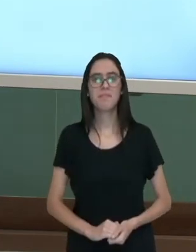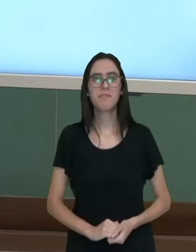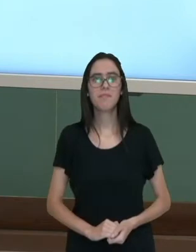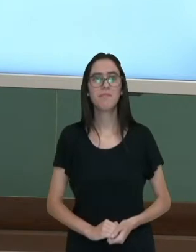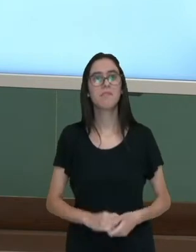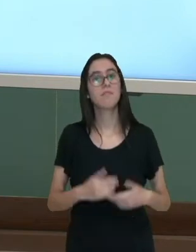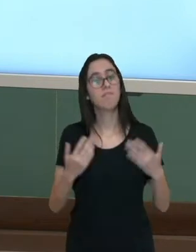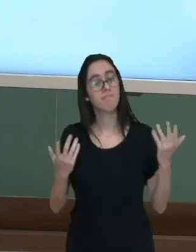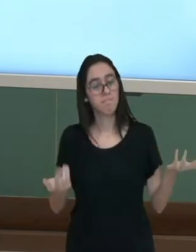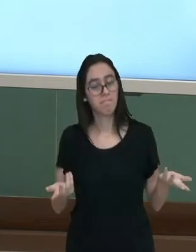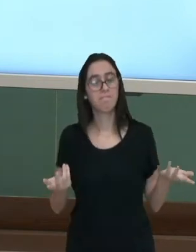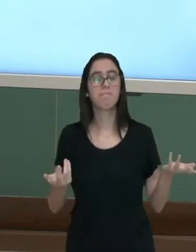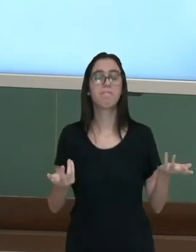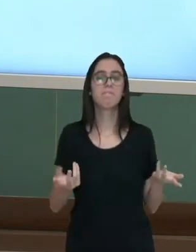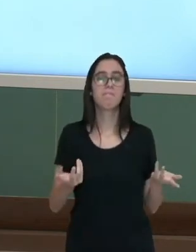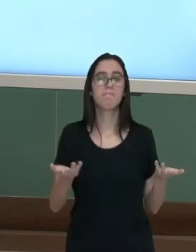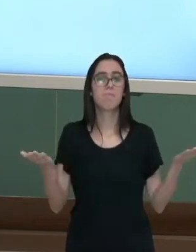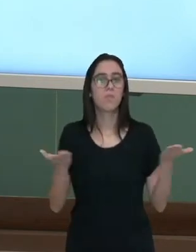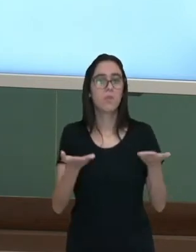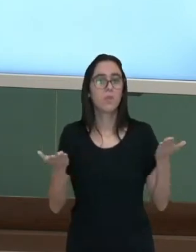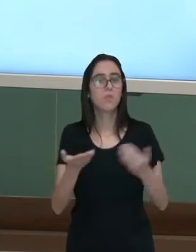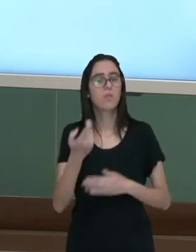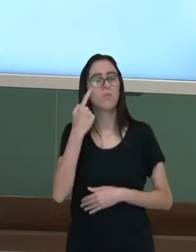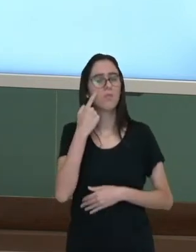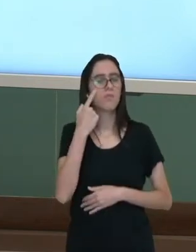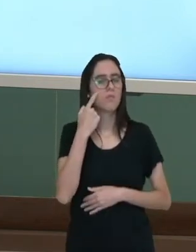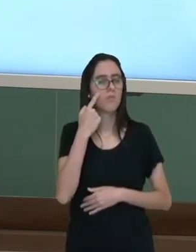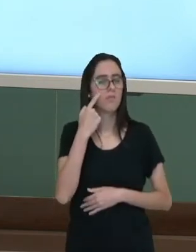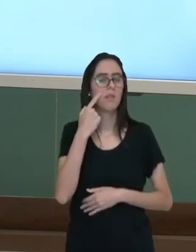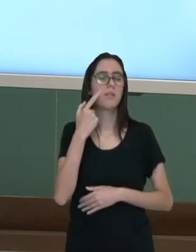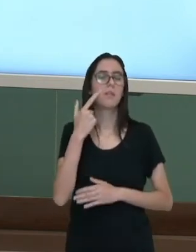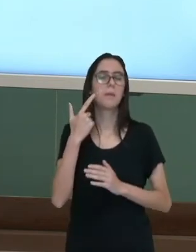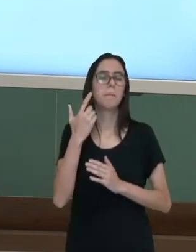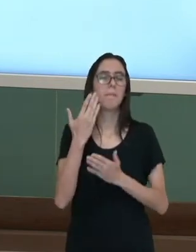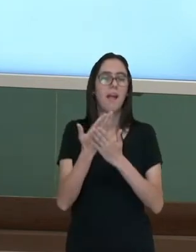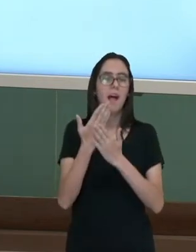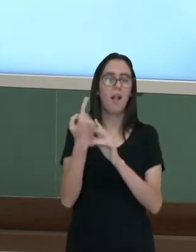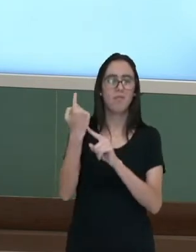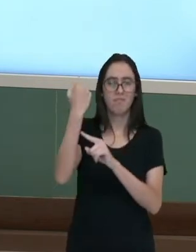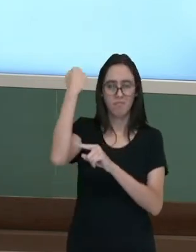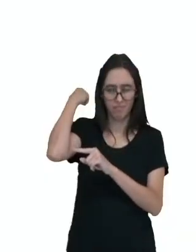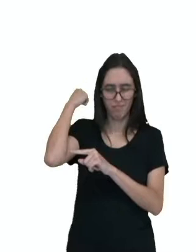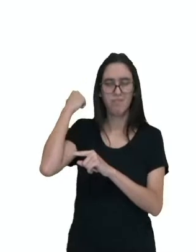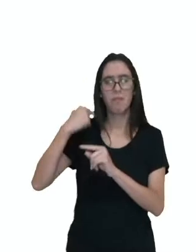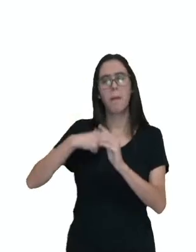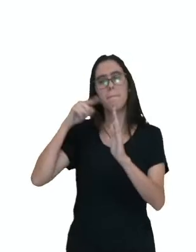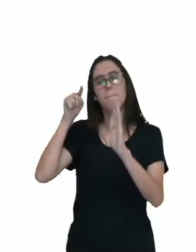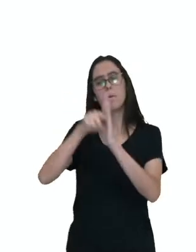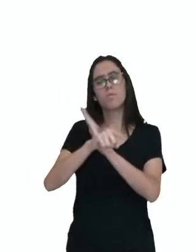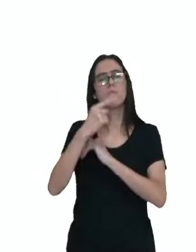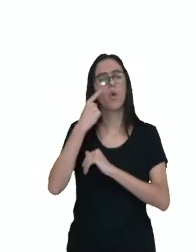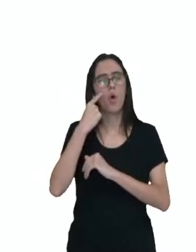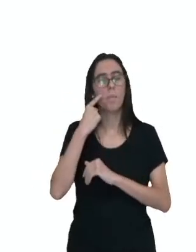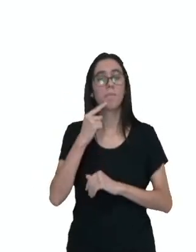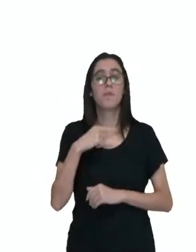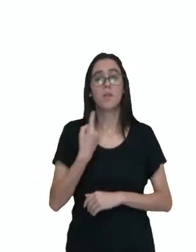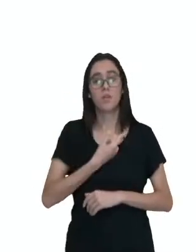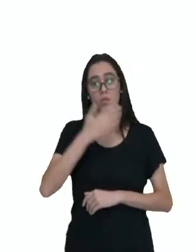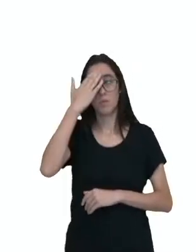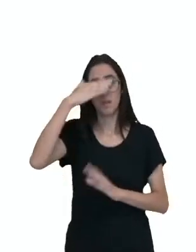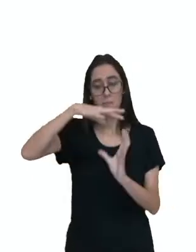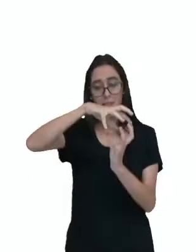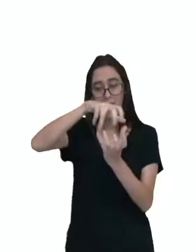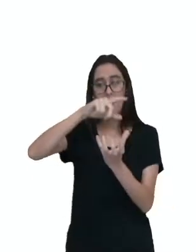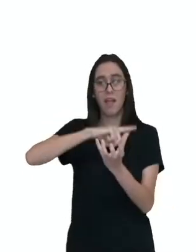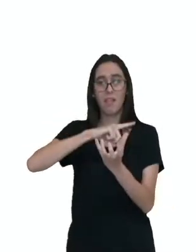Bem, vamos responder uma perguntinha que eu fiz na aula anterior. Sabemos que a Terra é levemente achatada nos